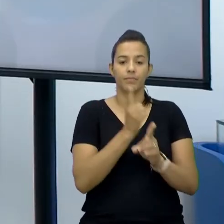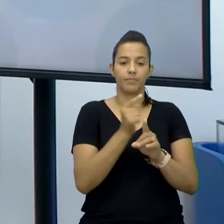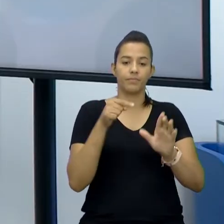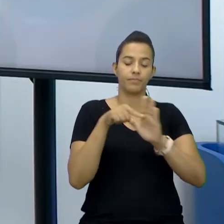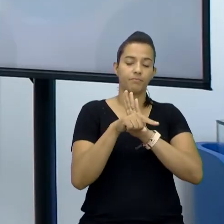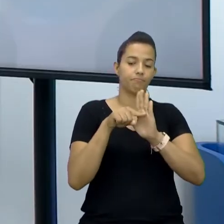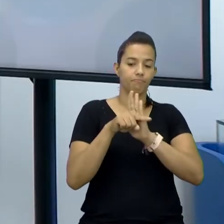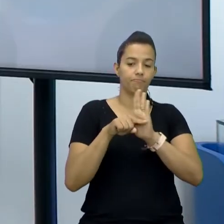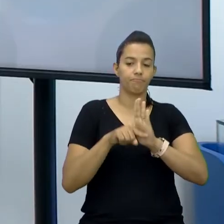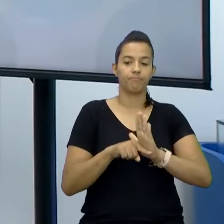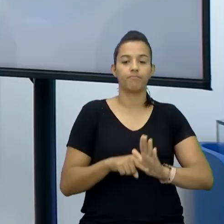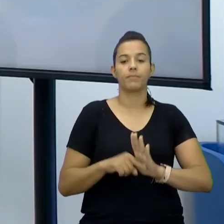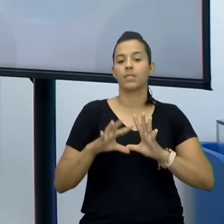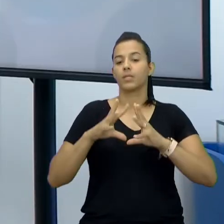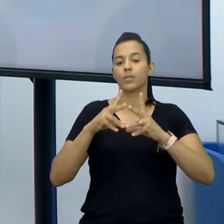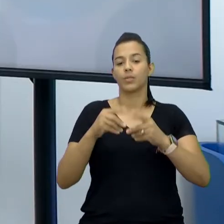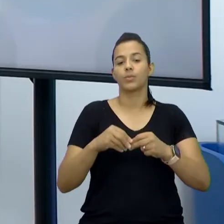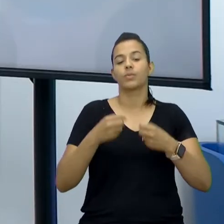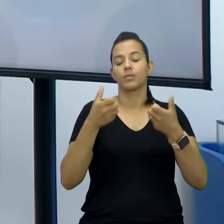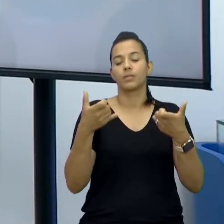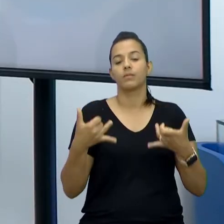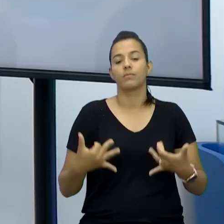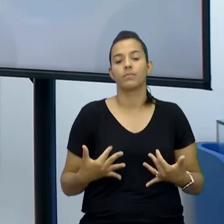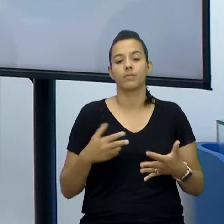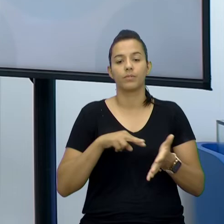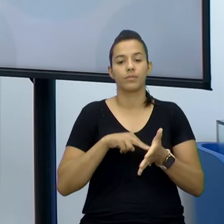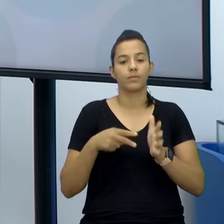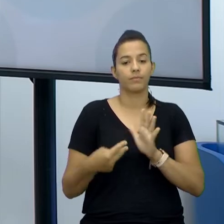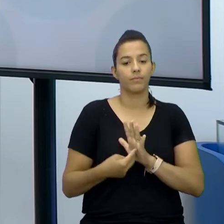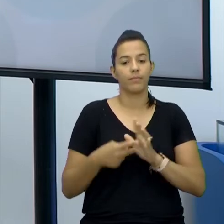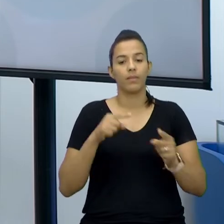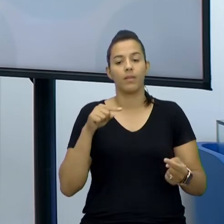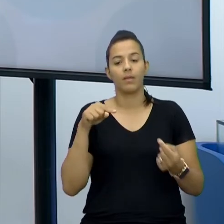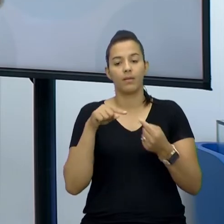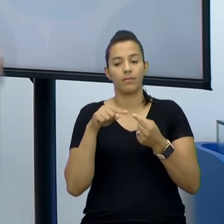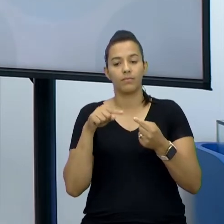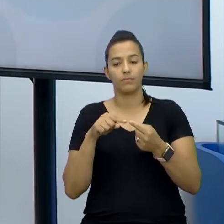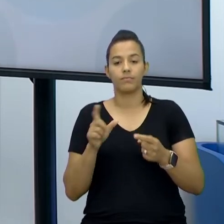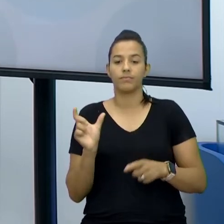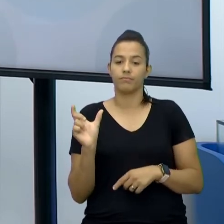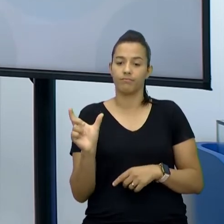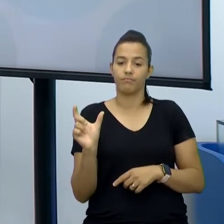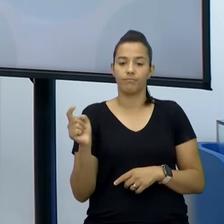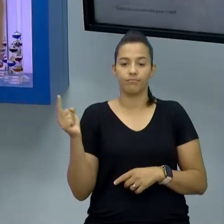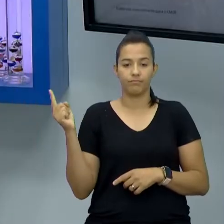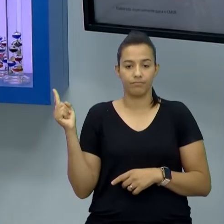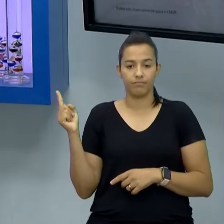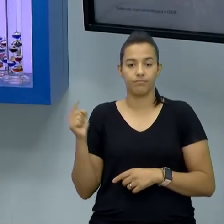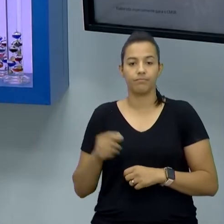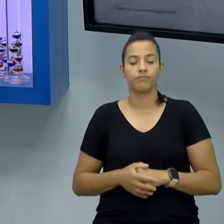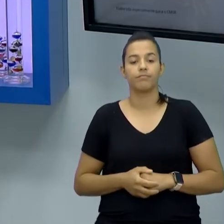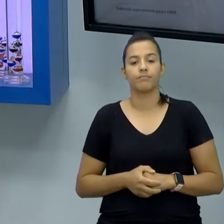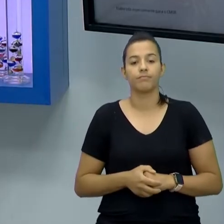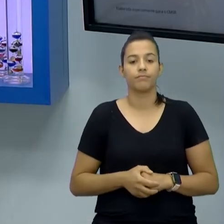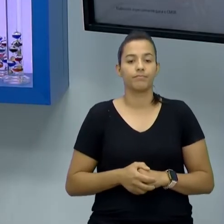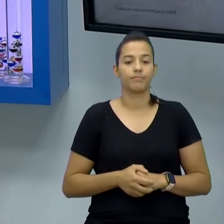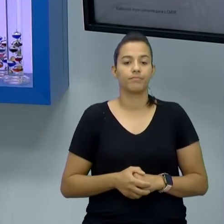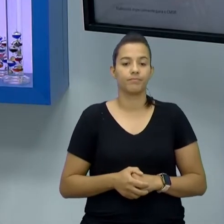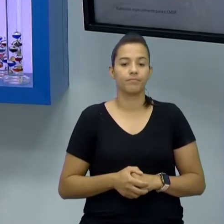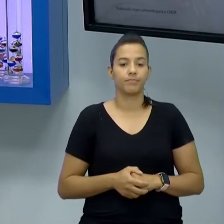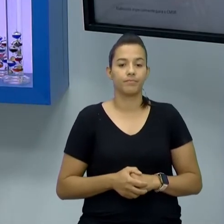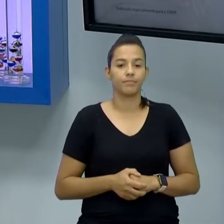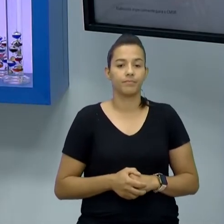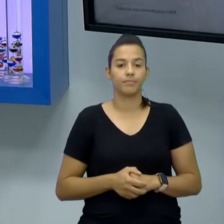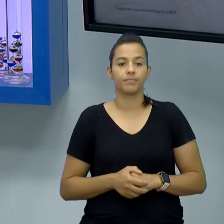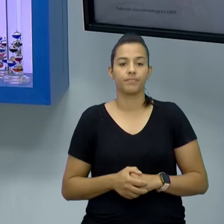pesquisar o que são oscilações forçadas e qual que é a relação com o fenômeno de ressonância. Olha,